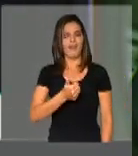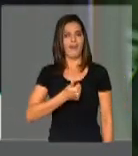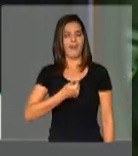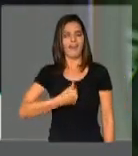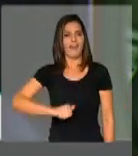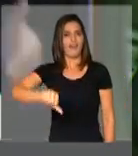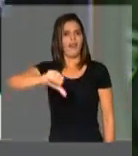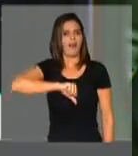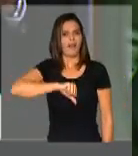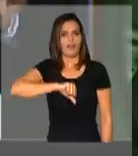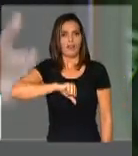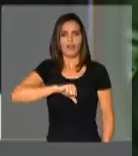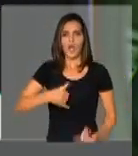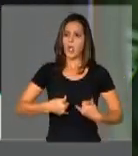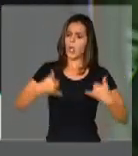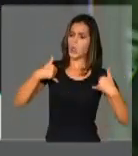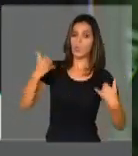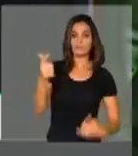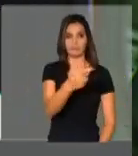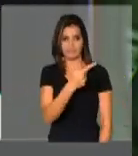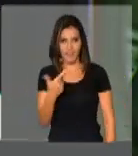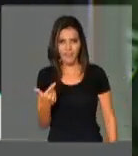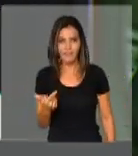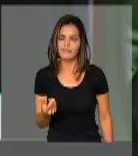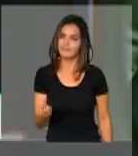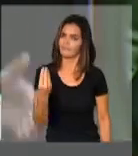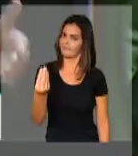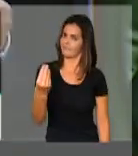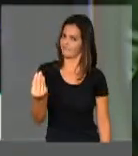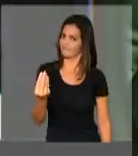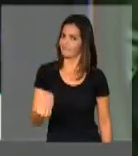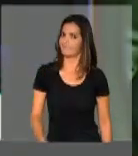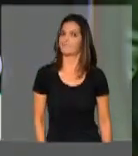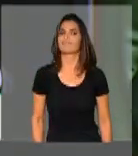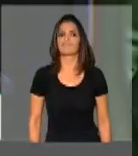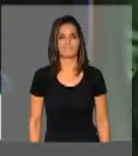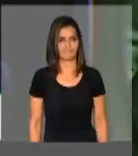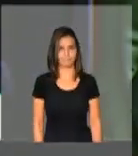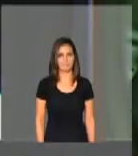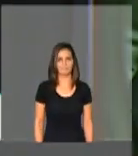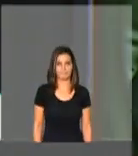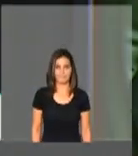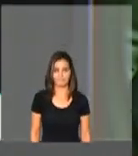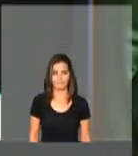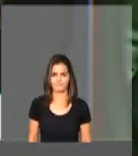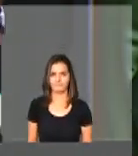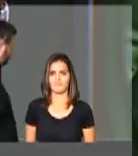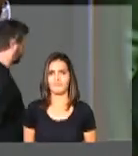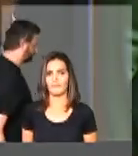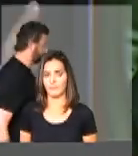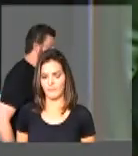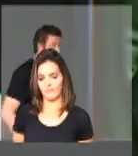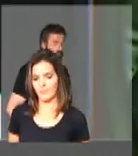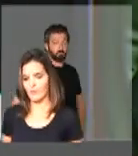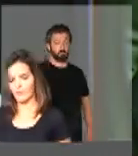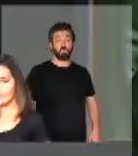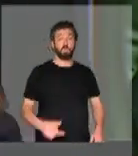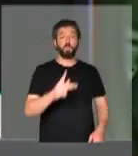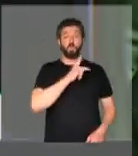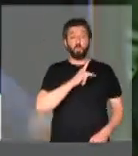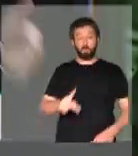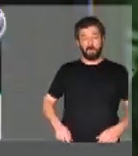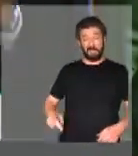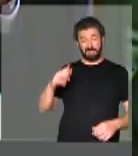autoestima, orgulho próprio? Senhor presidente, o presidente da República, infelizmente, ele se envergonha de